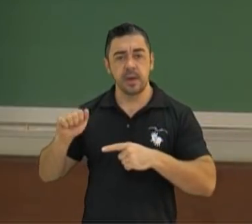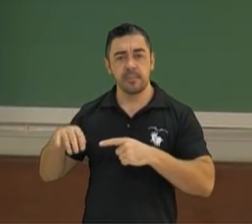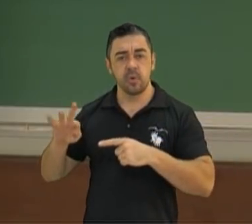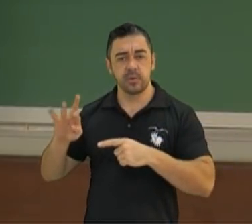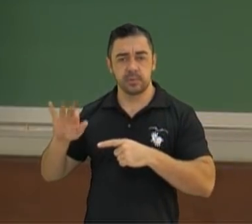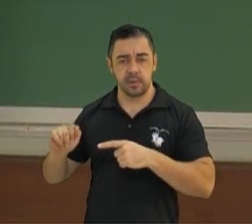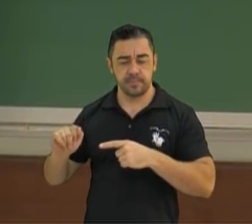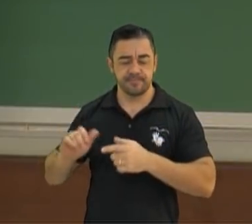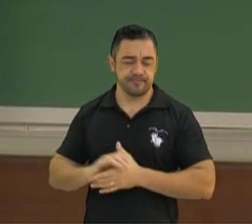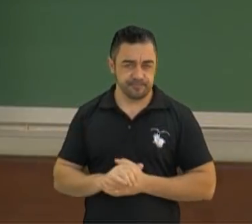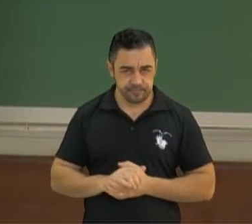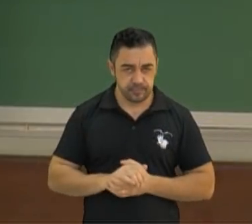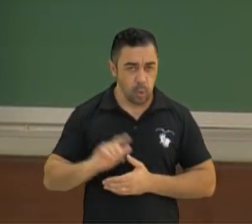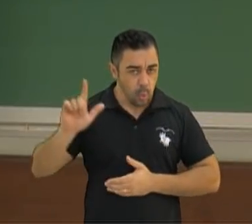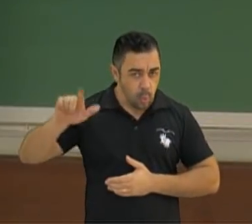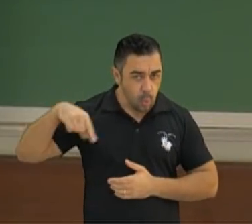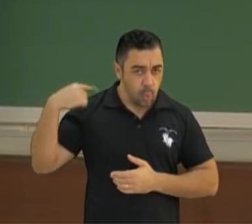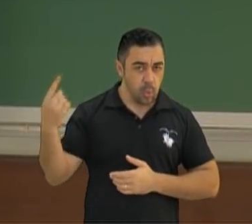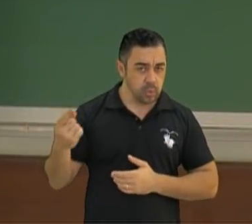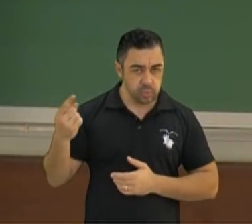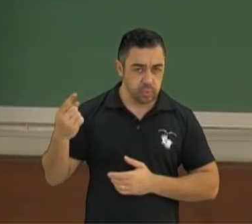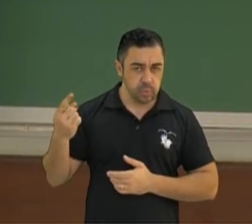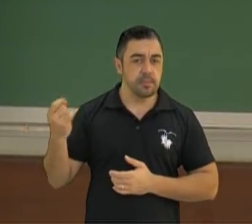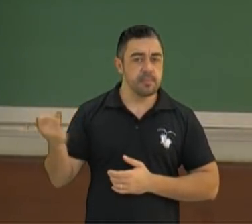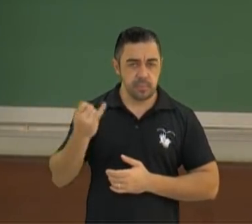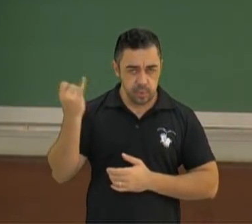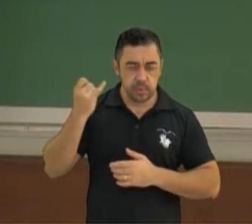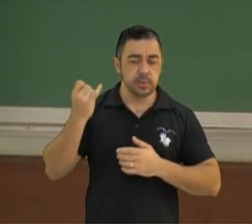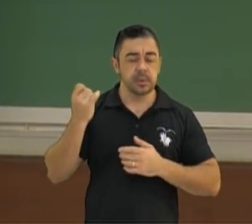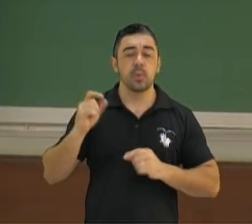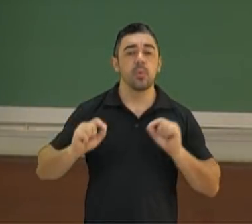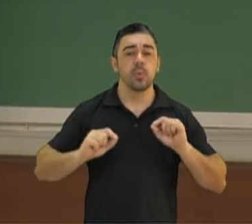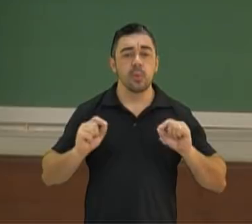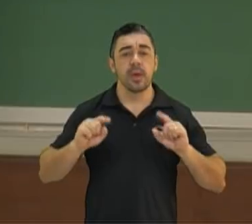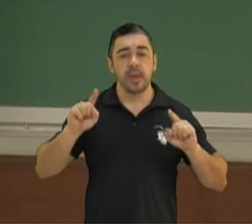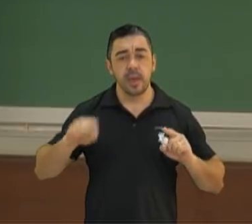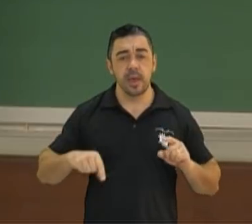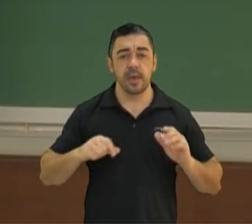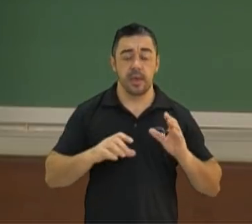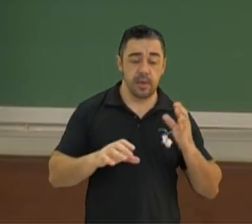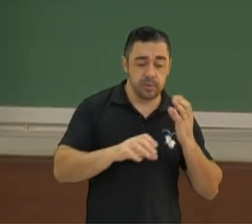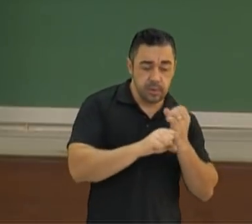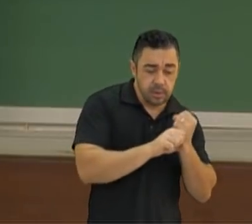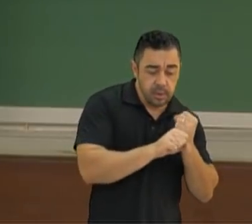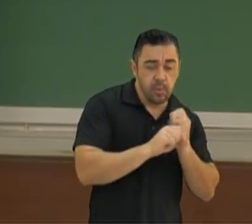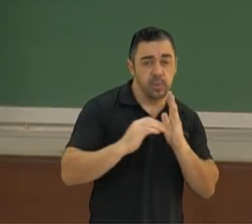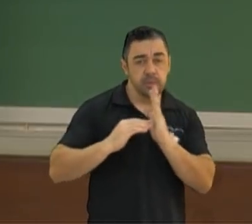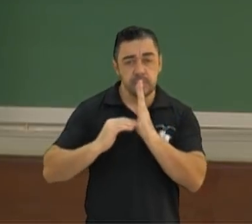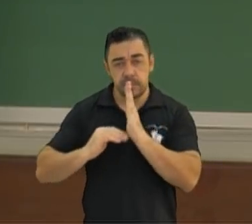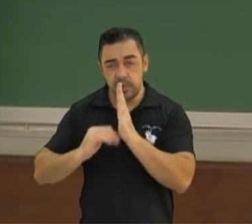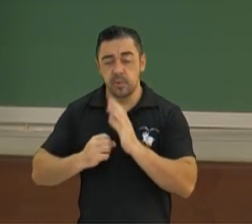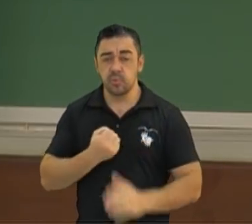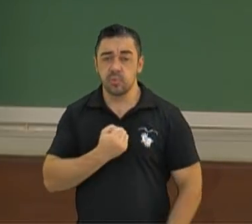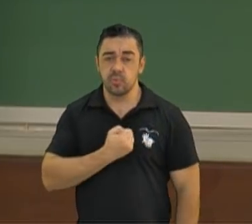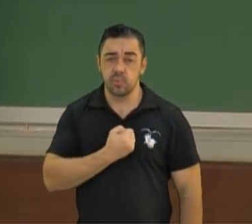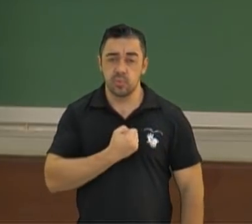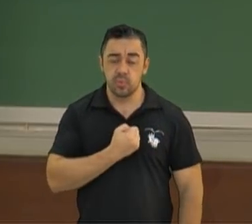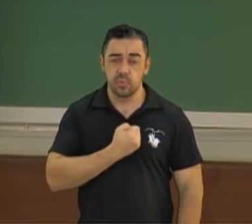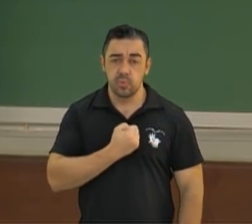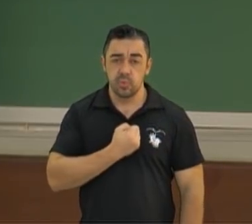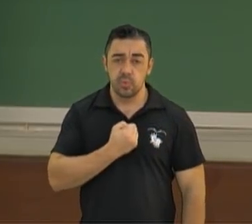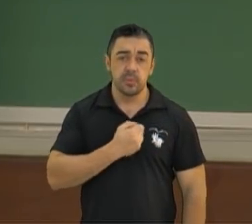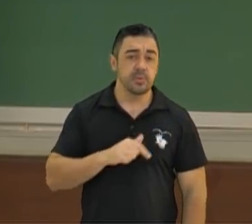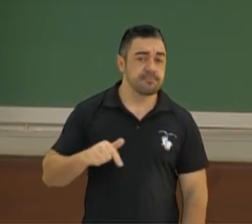hoje nós vamos falar de outro assunto muito importante também, que são as operações de adição e subtração no conjunto